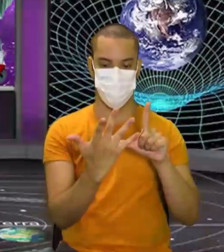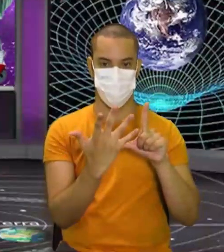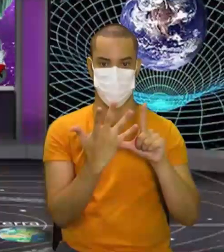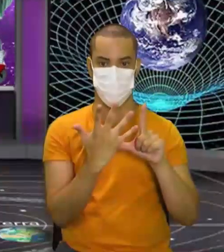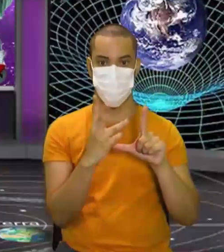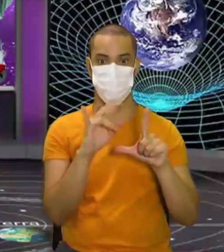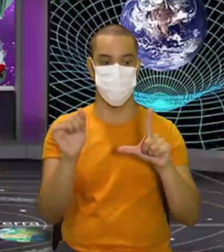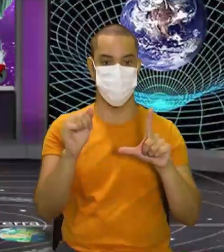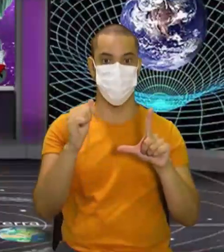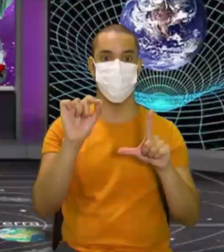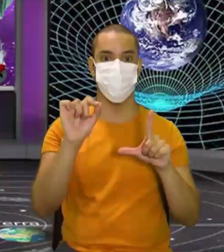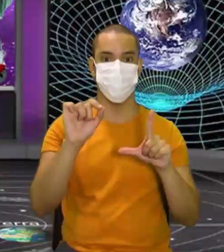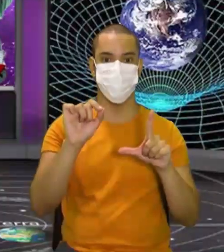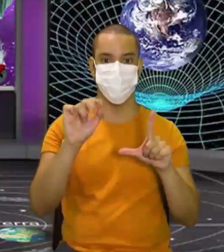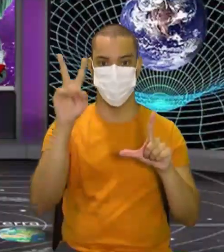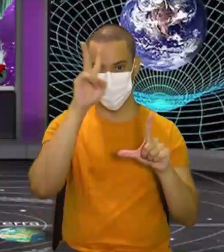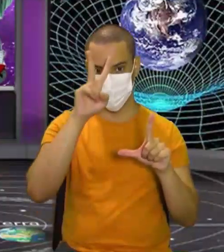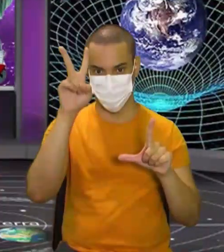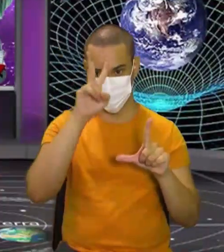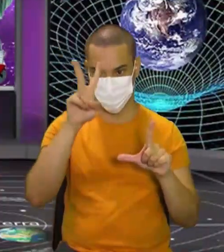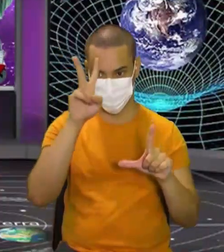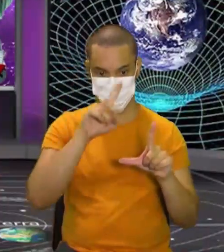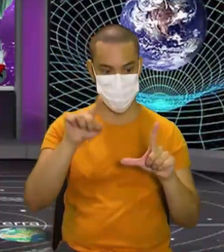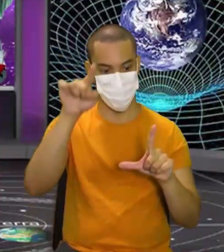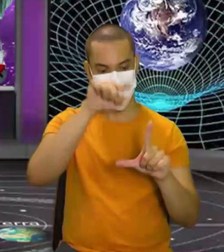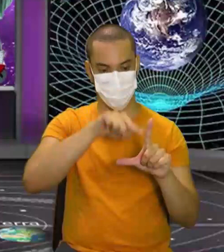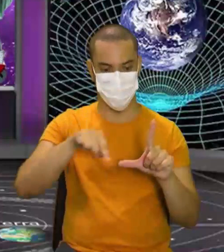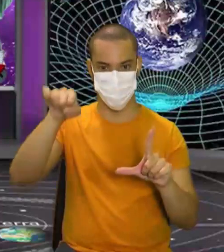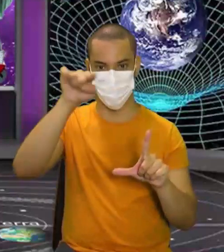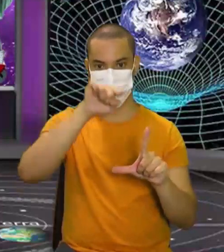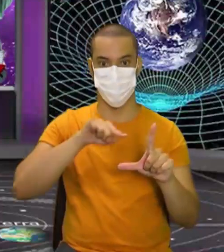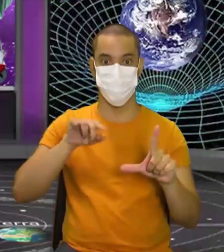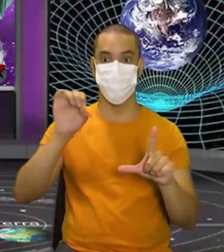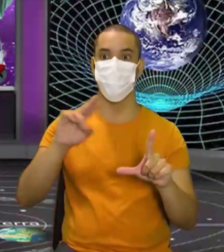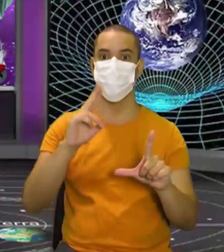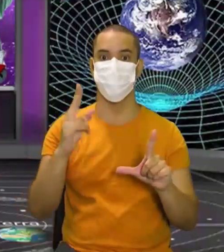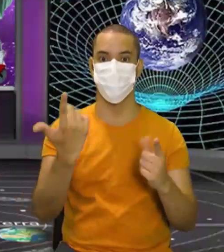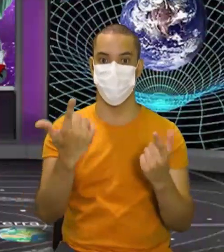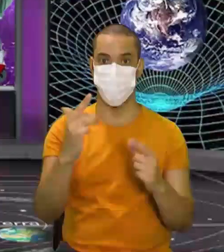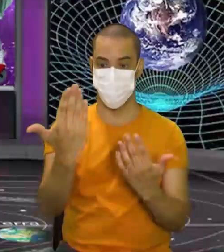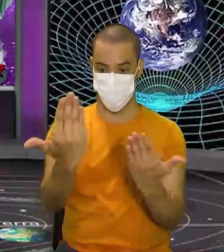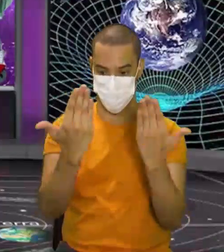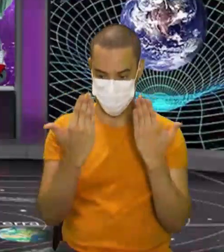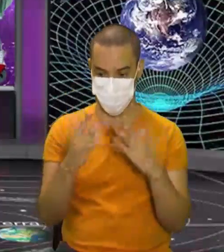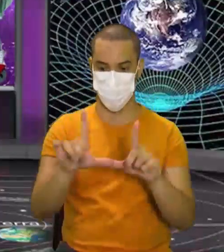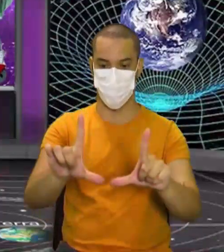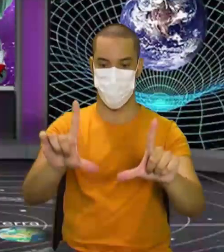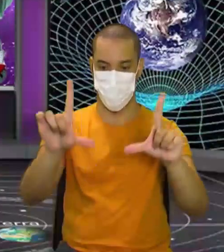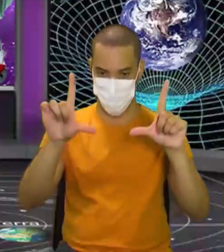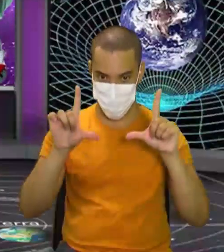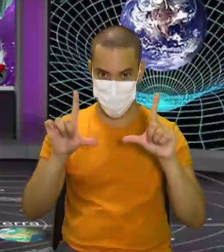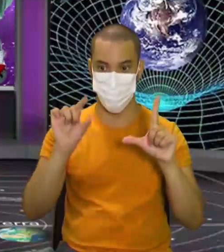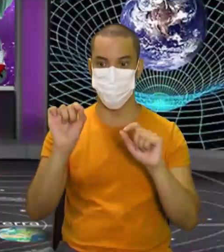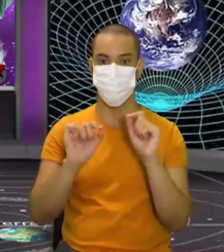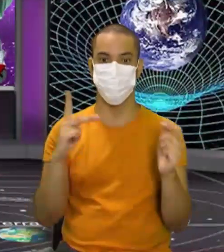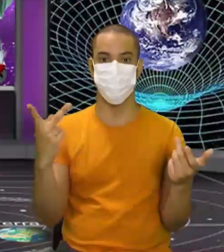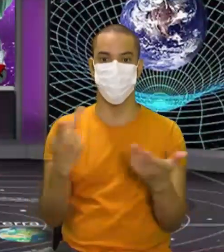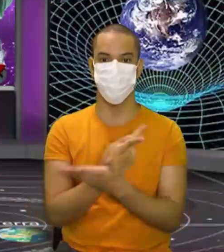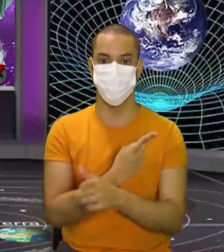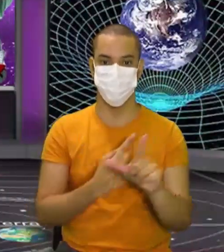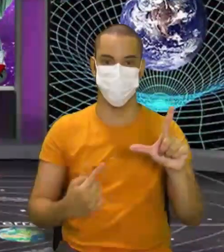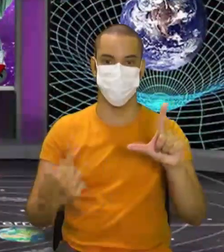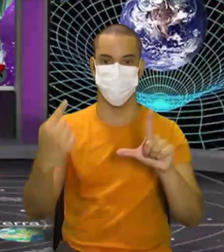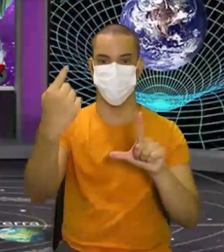vai girar. Ou se a carga tá, o campo está nessa direção e a carga está vindo aqui, o que acontece quando ela